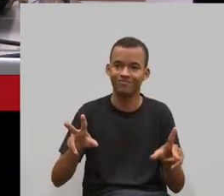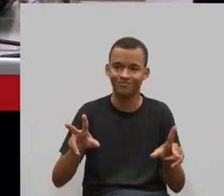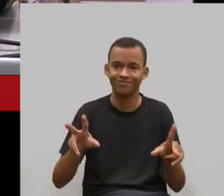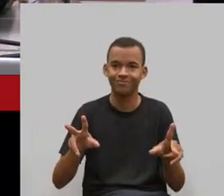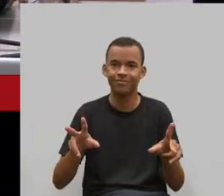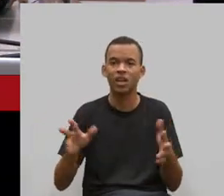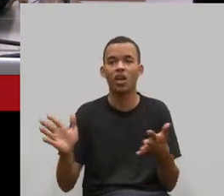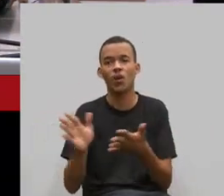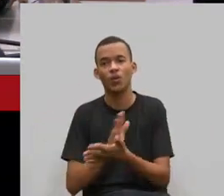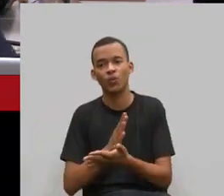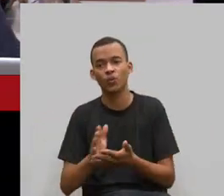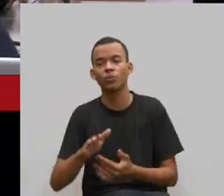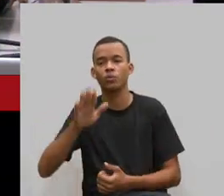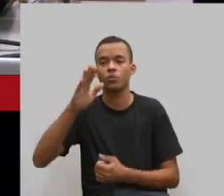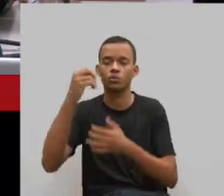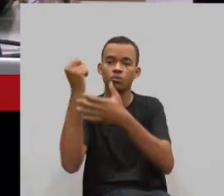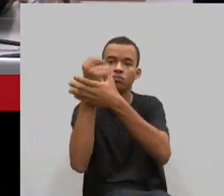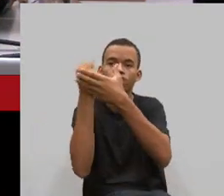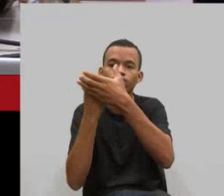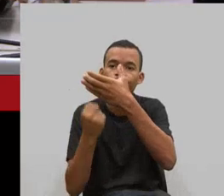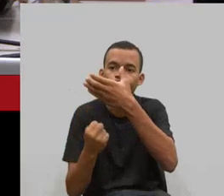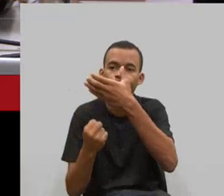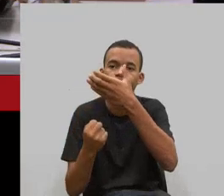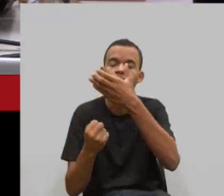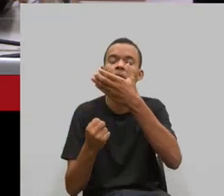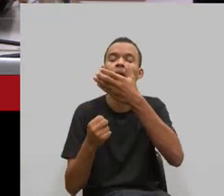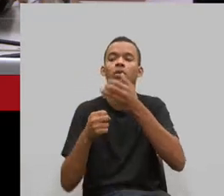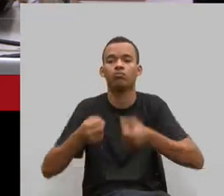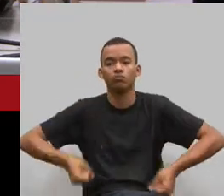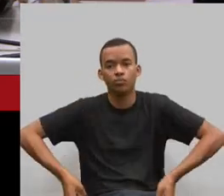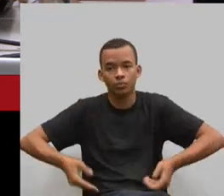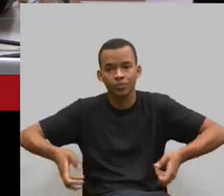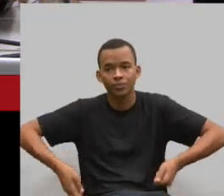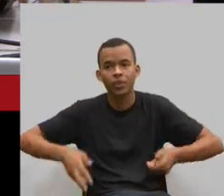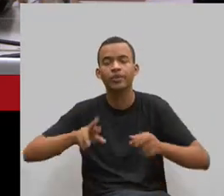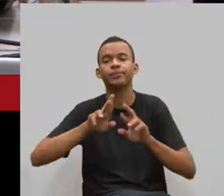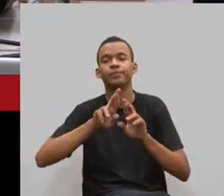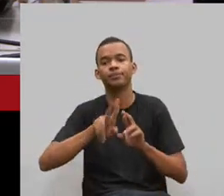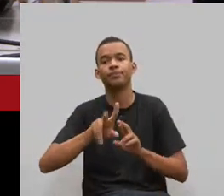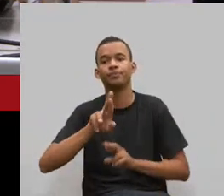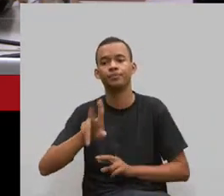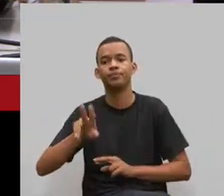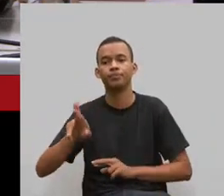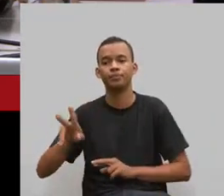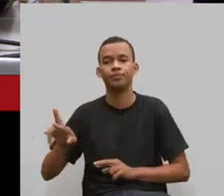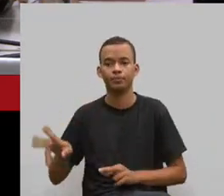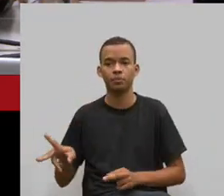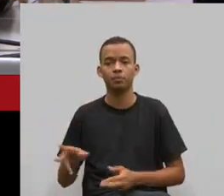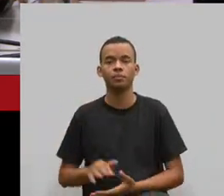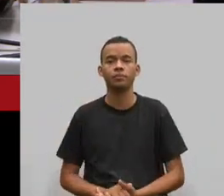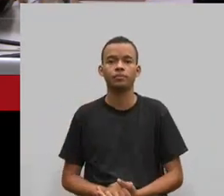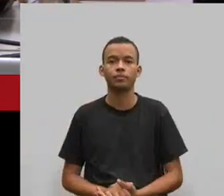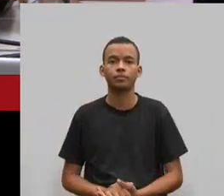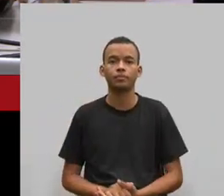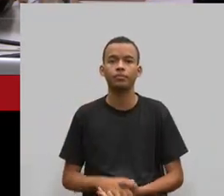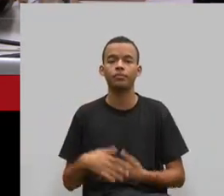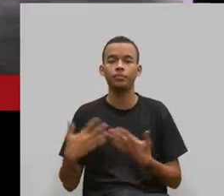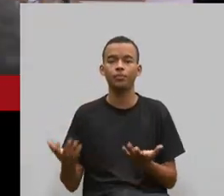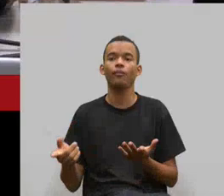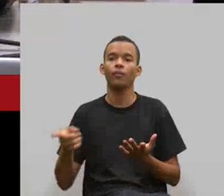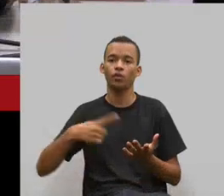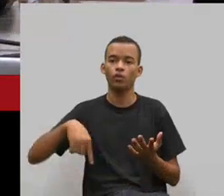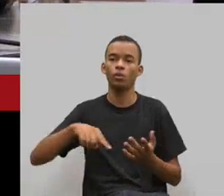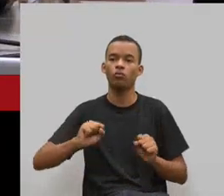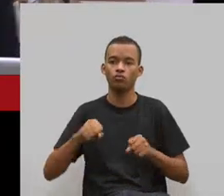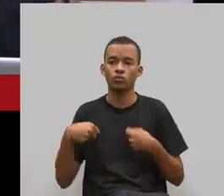da do basquete cadeira de rodas enfim e aí essa iniciativa se soma a a essa eh eh essas iniciativas